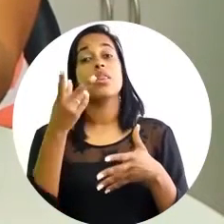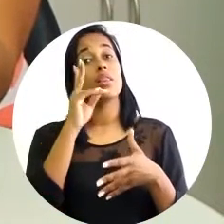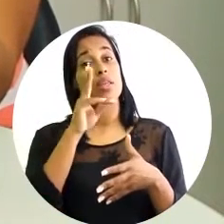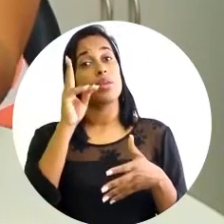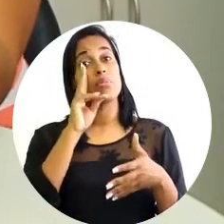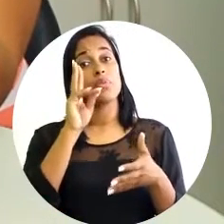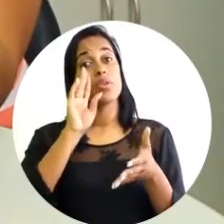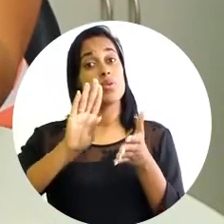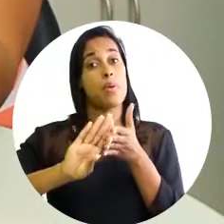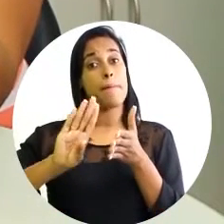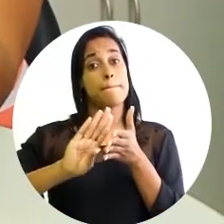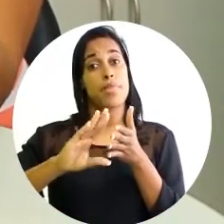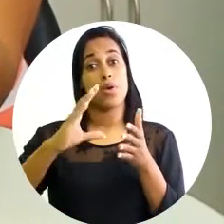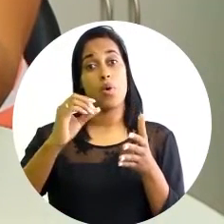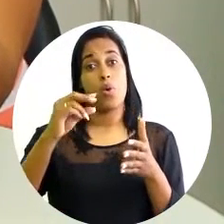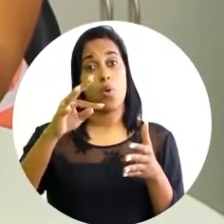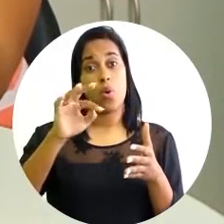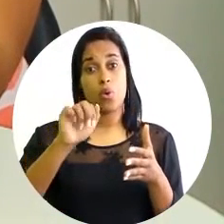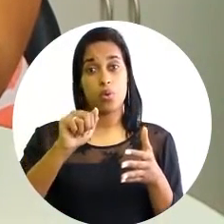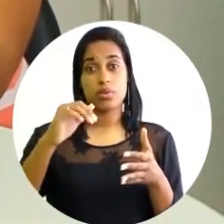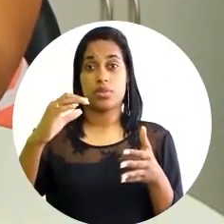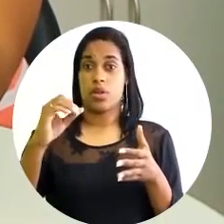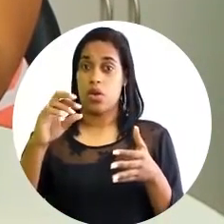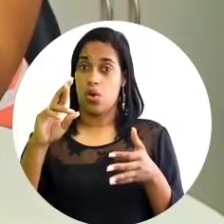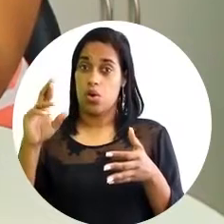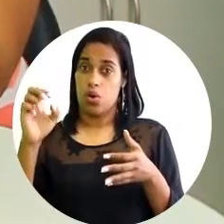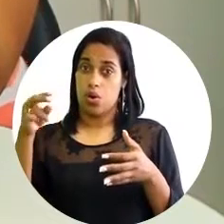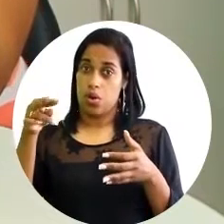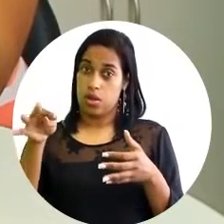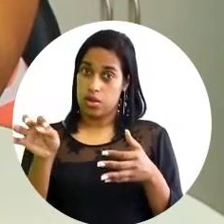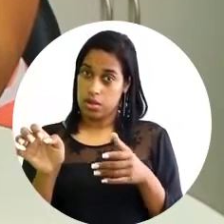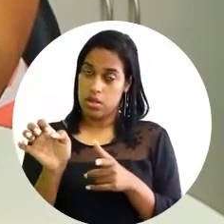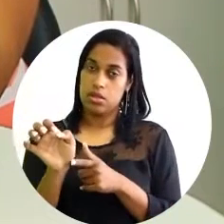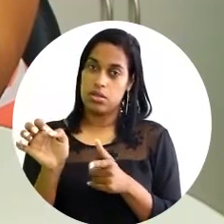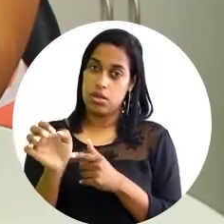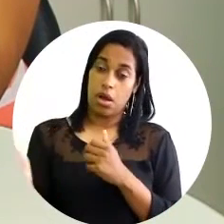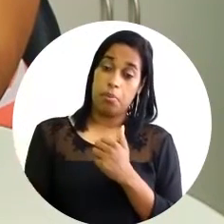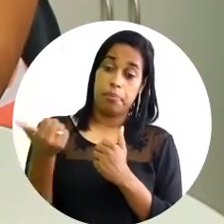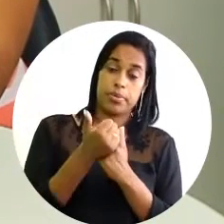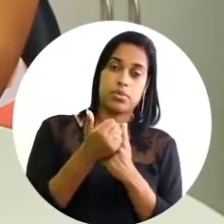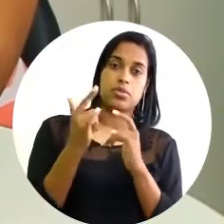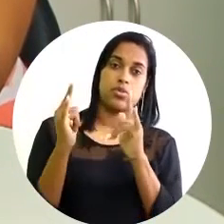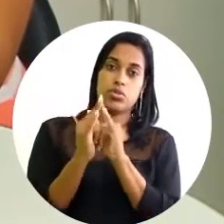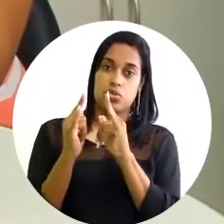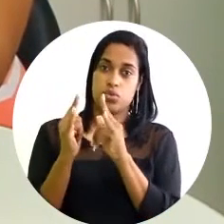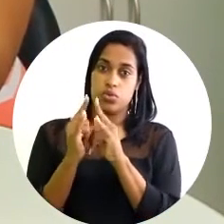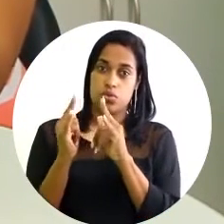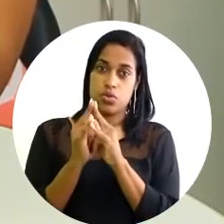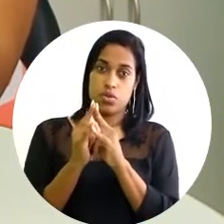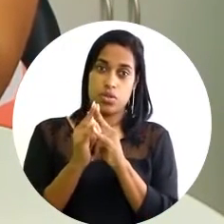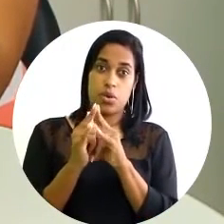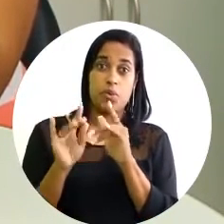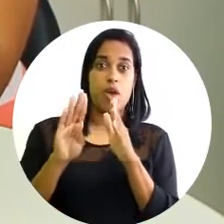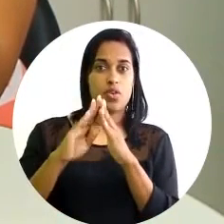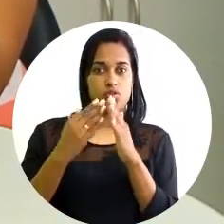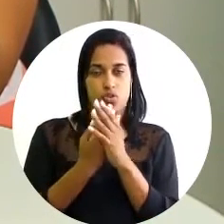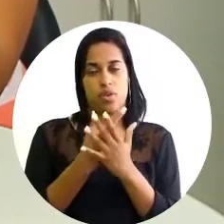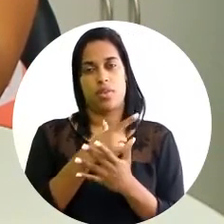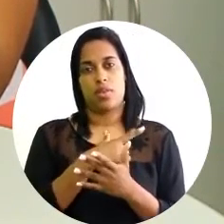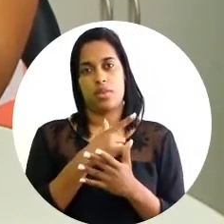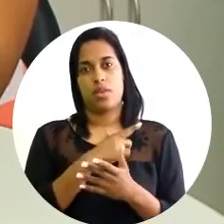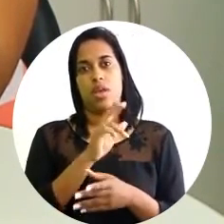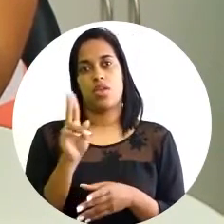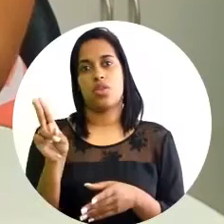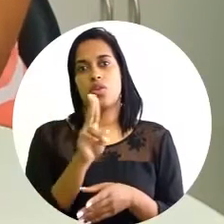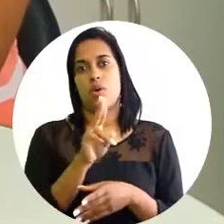dinheiro é depositado em conta corrente, que a gente também viu que para suprimento institucional é uma conta que a escola